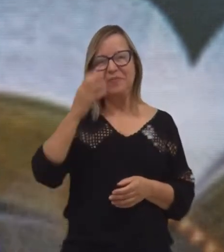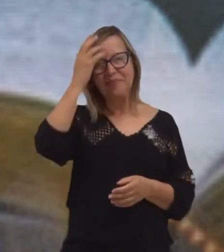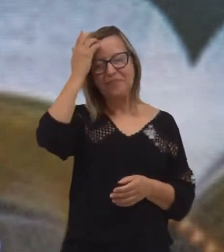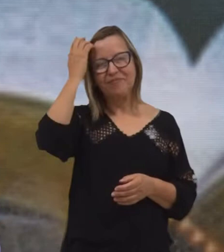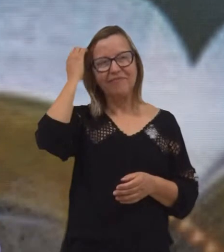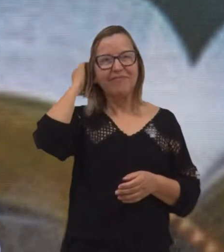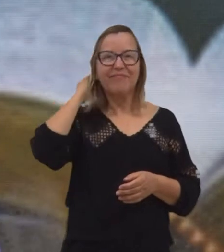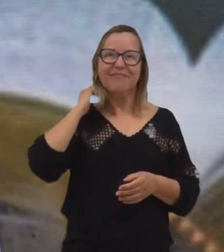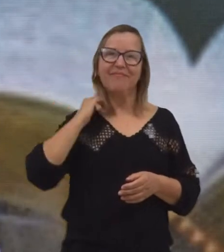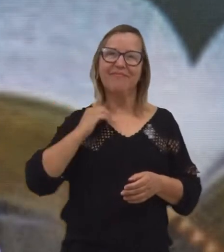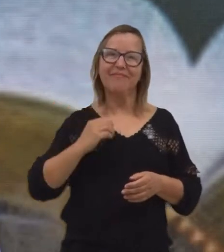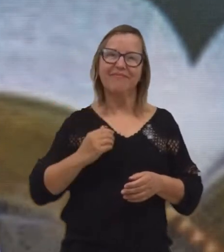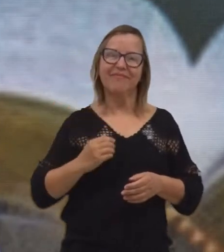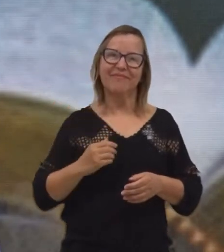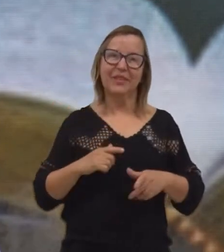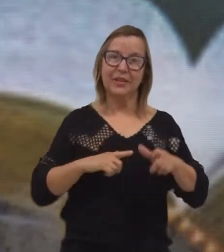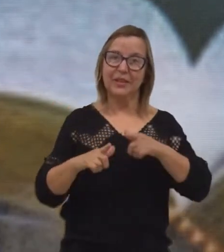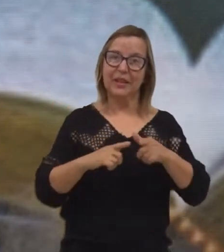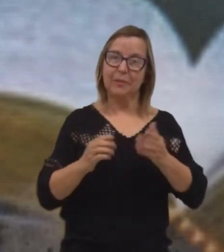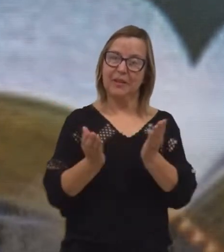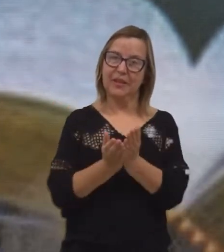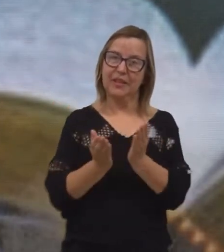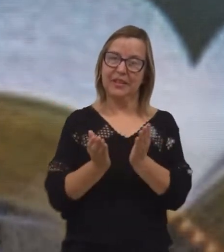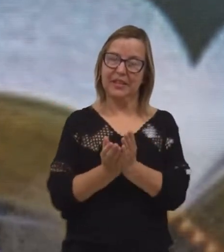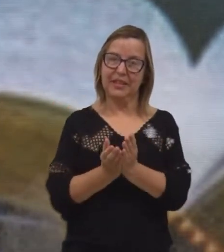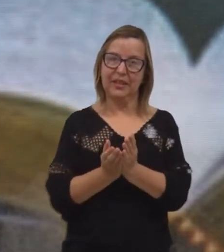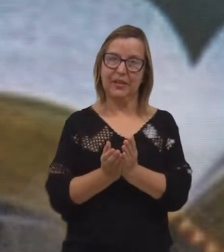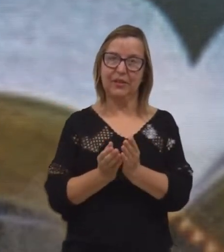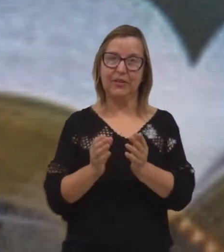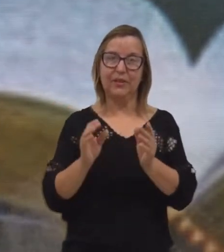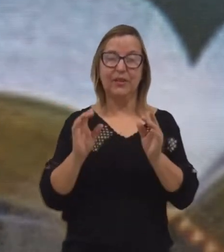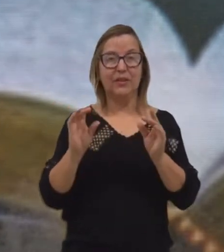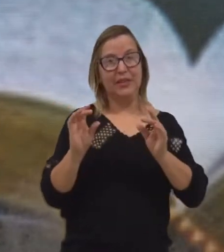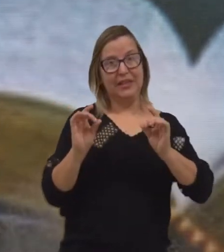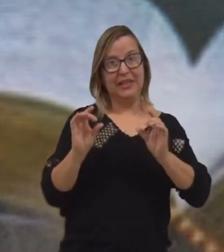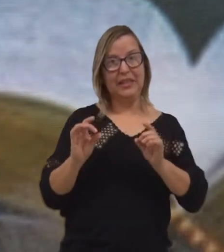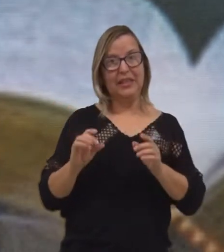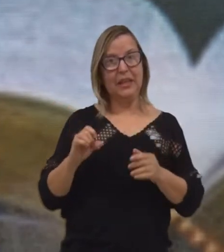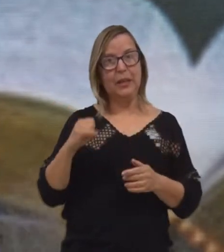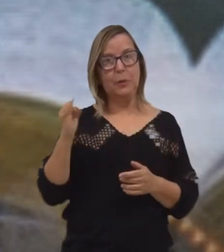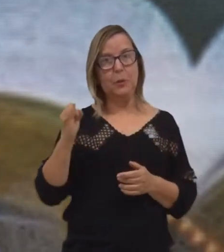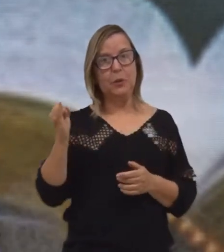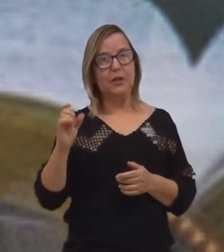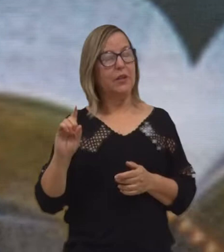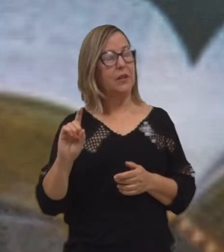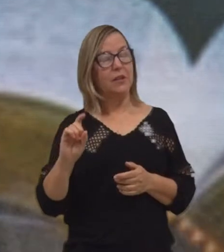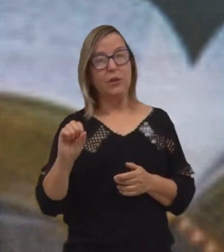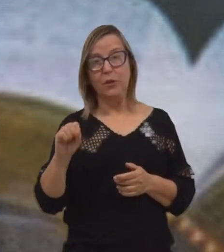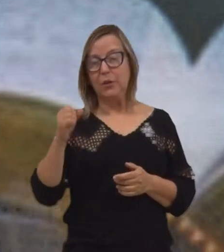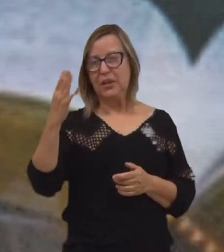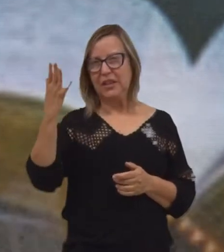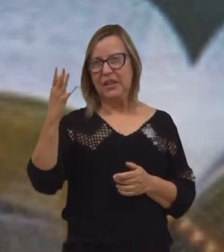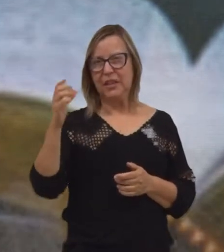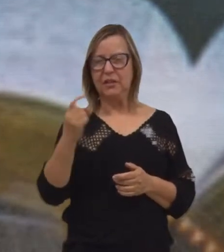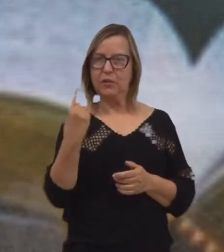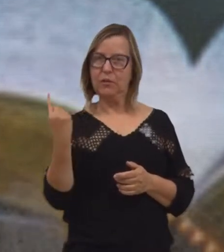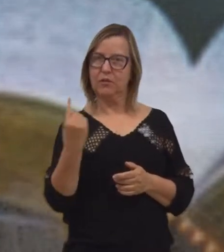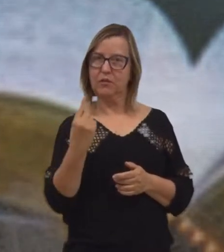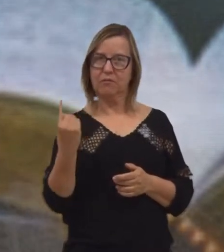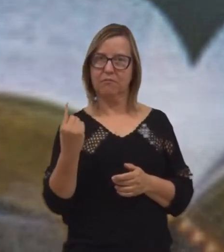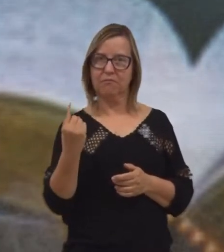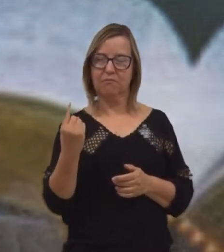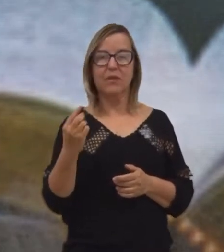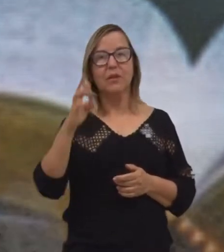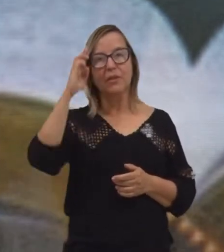O serviço cristão tem um detalhe importante, ele não acontece de maneira solitária. O Senhor